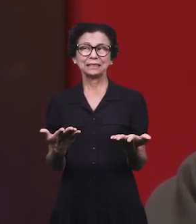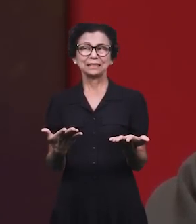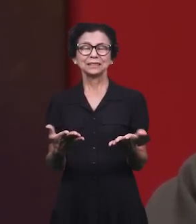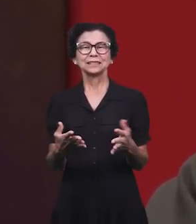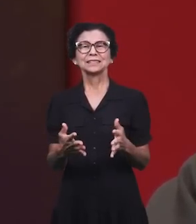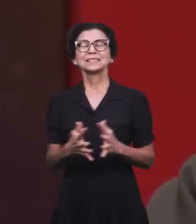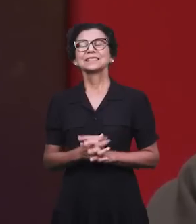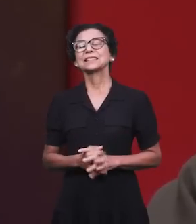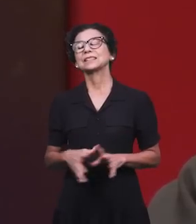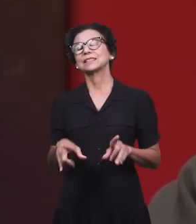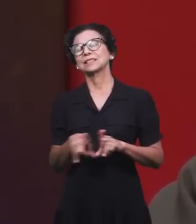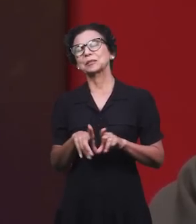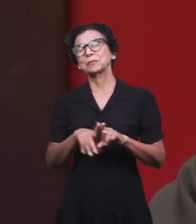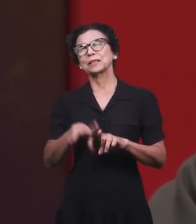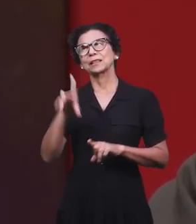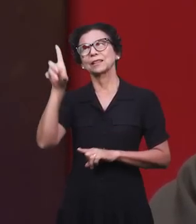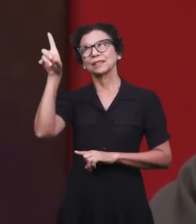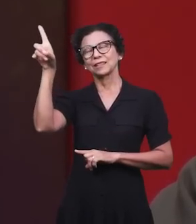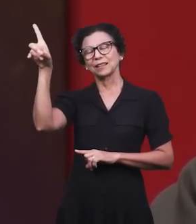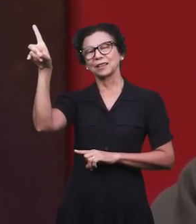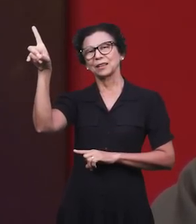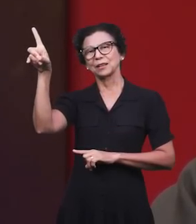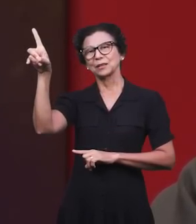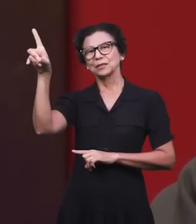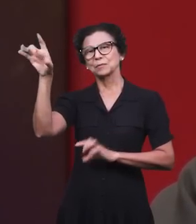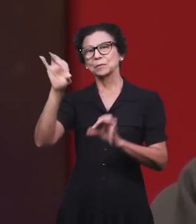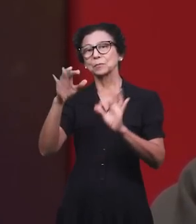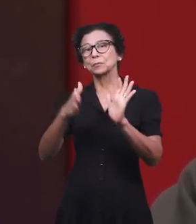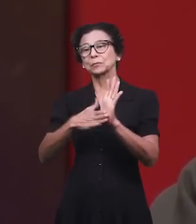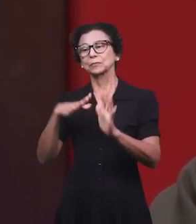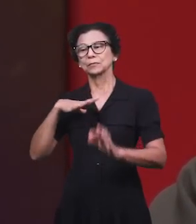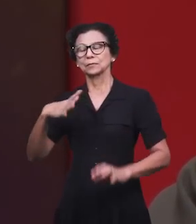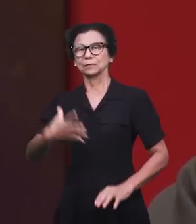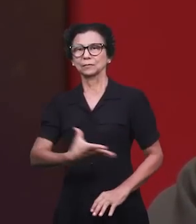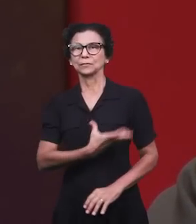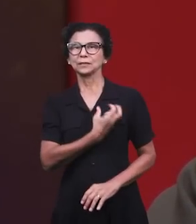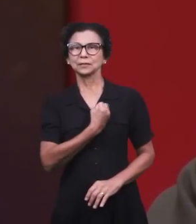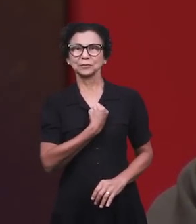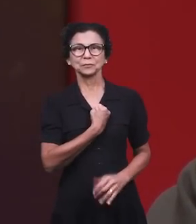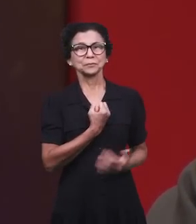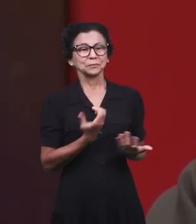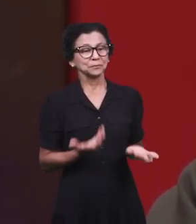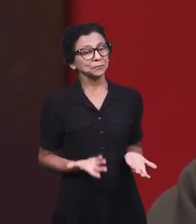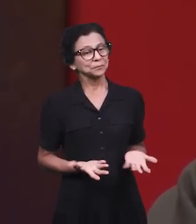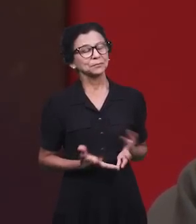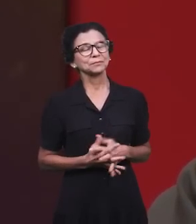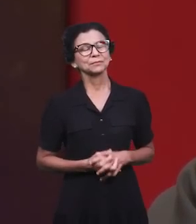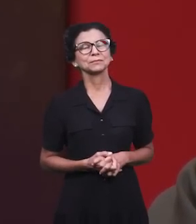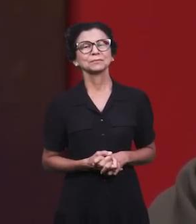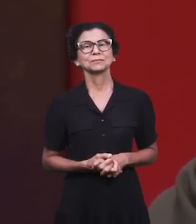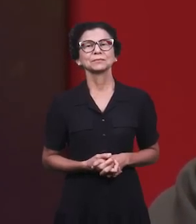ele elaborou um plano redentor, né, para a salvação do homem. Então, isso é muito interessante porque a